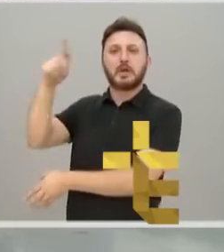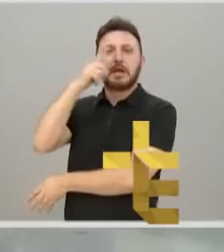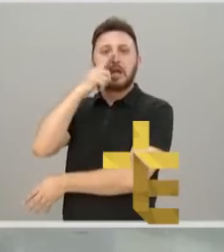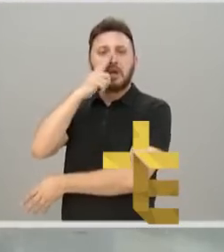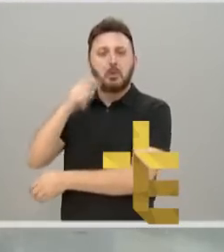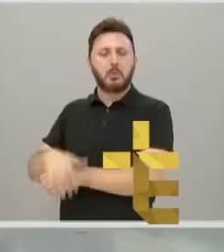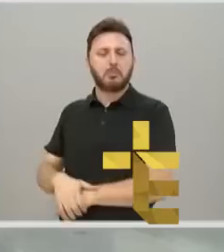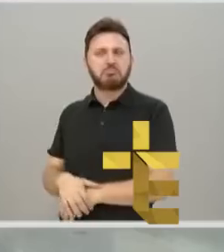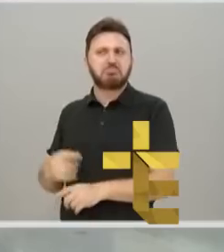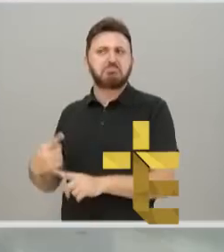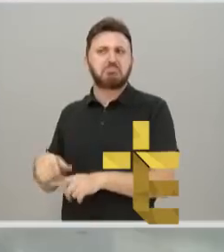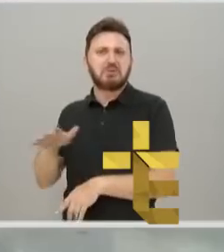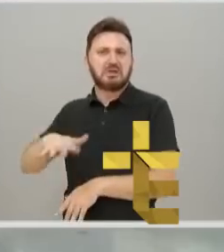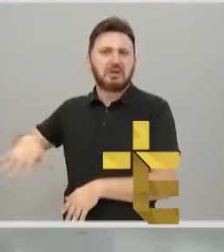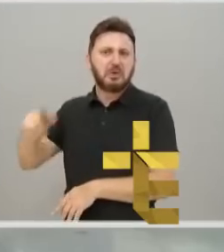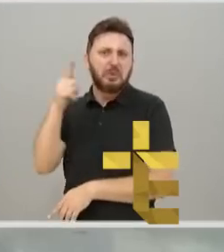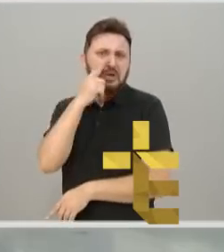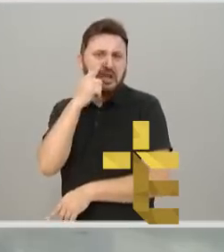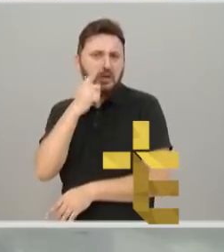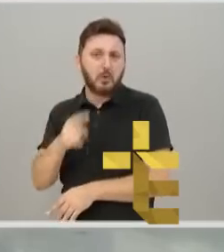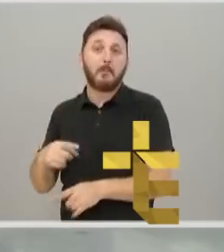os gregos?